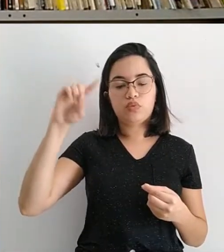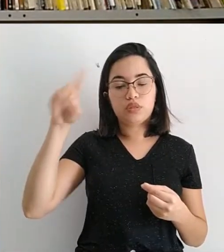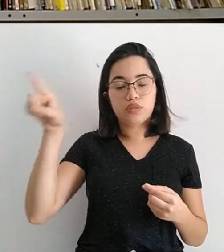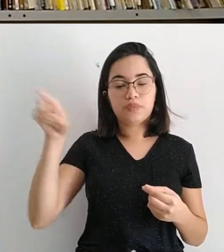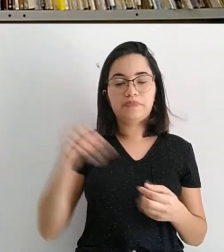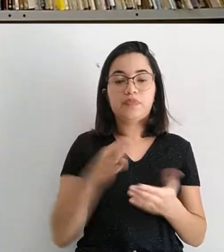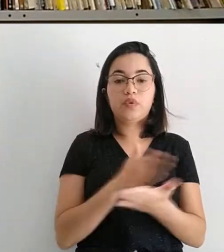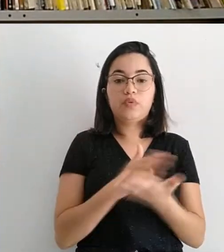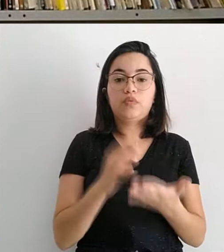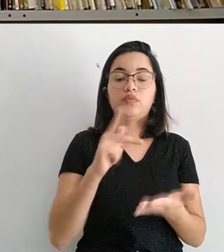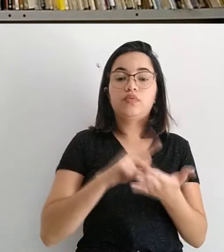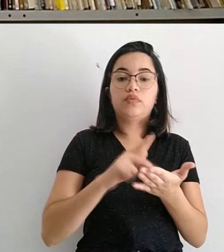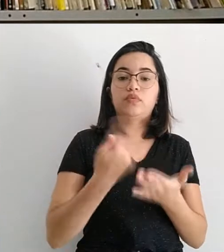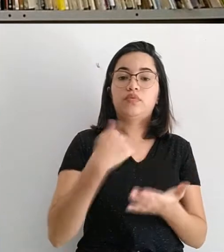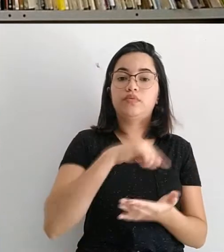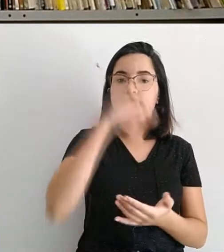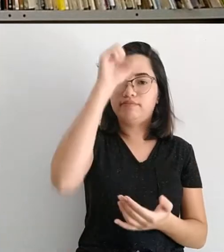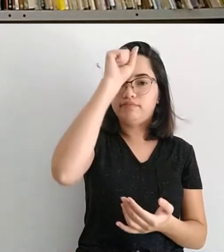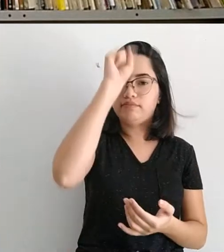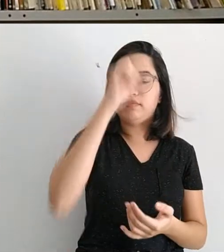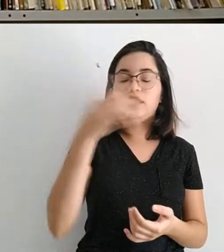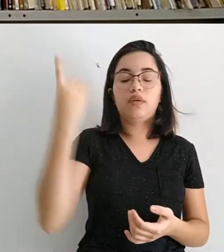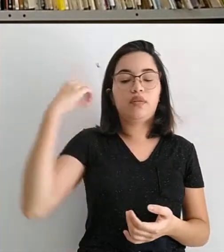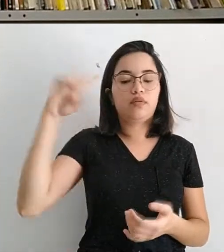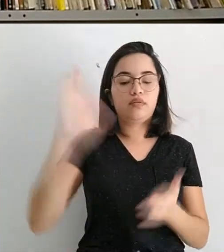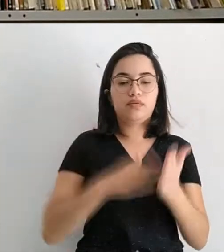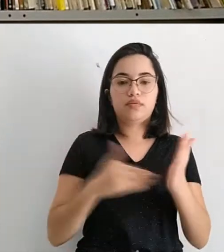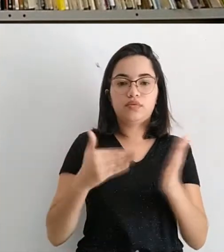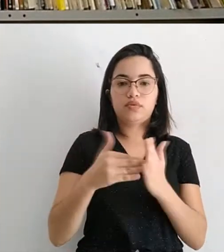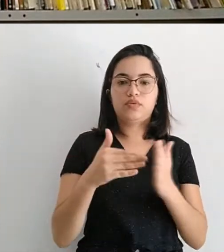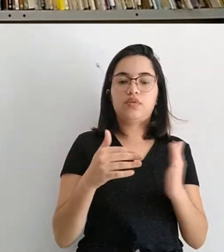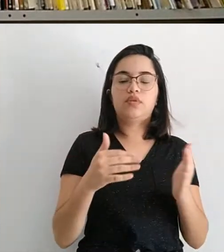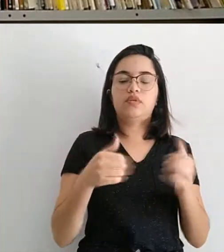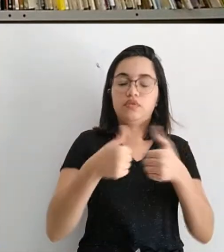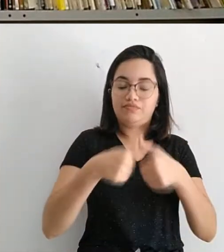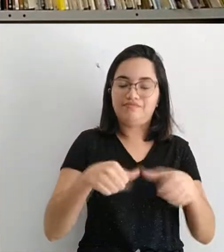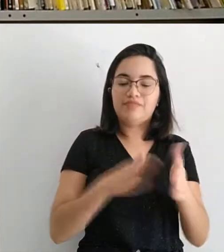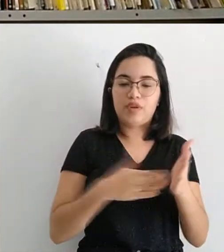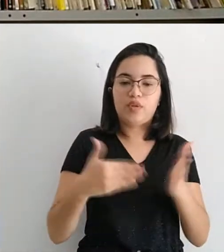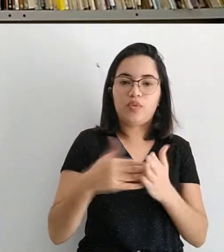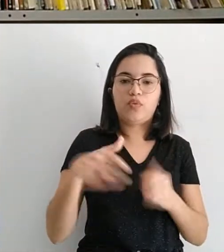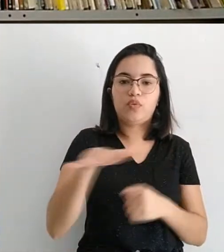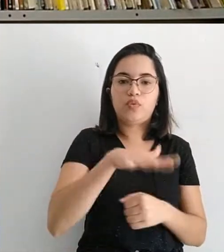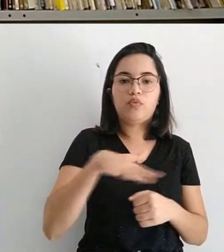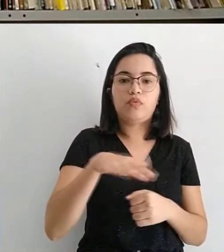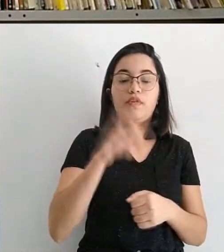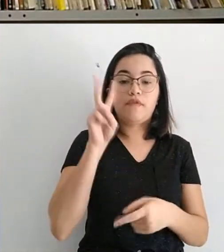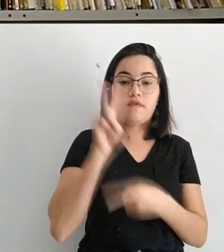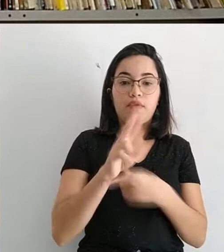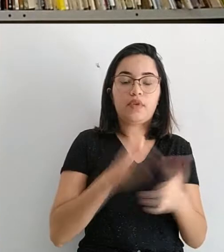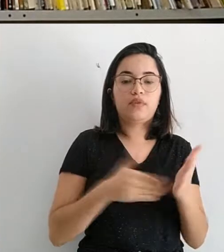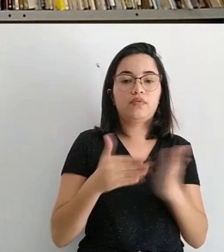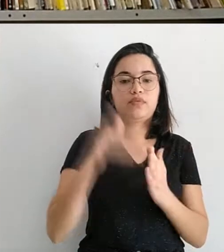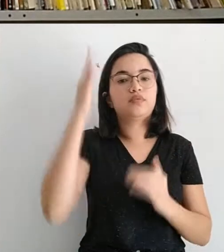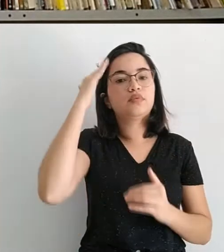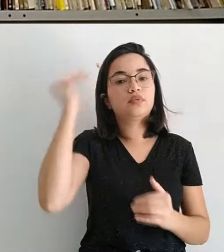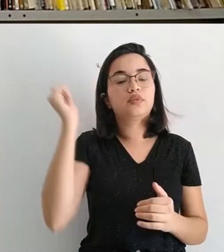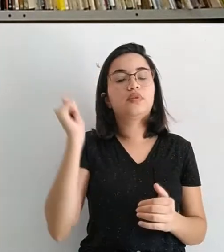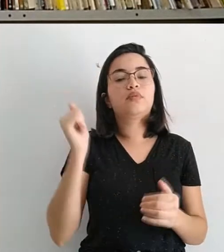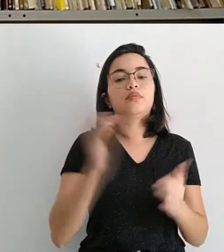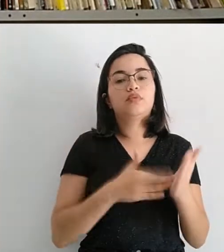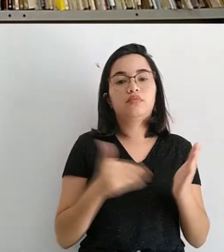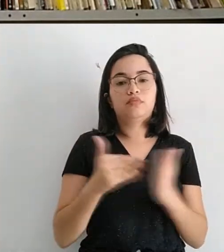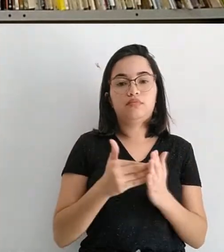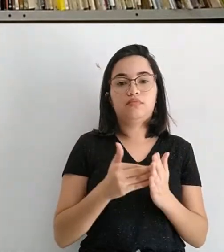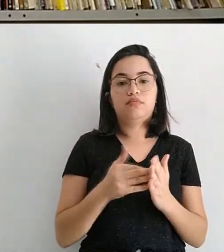aprender. Deus, ele está em toda parte, ele vê tudo, ele sabe tudo. Isso é